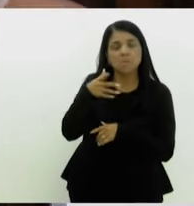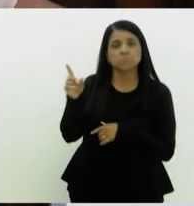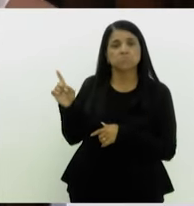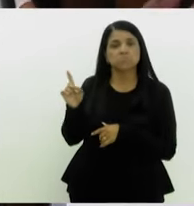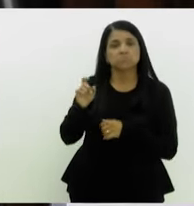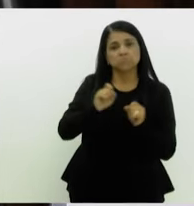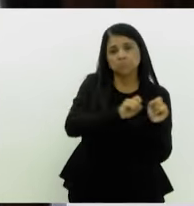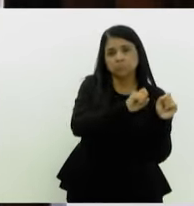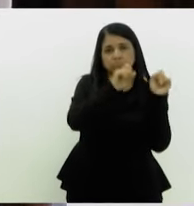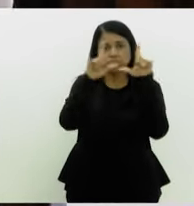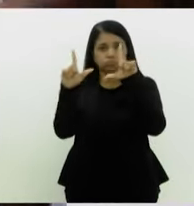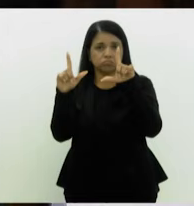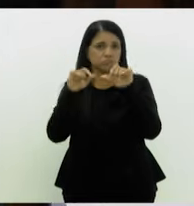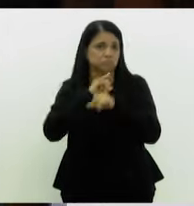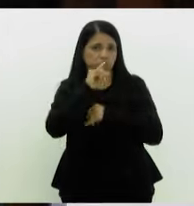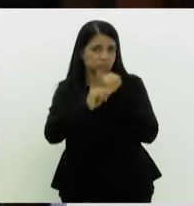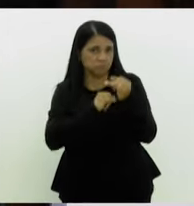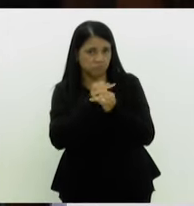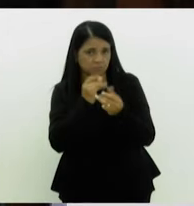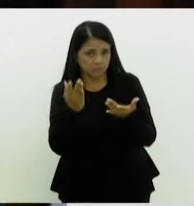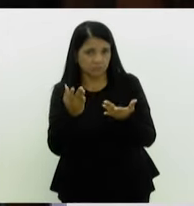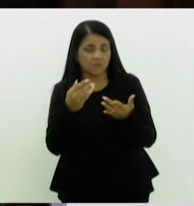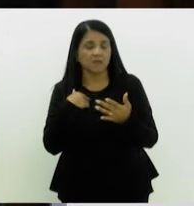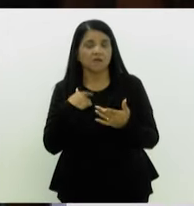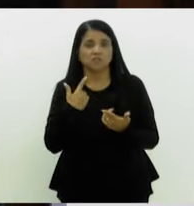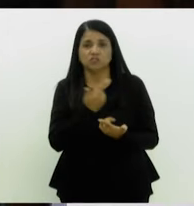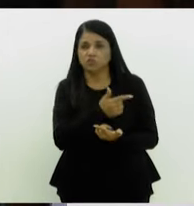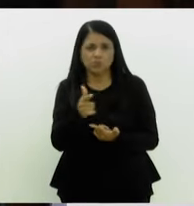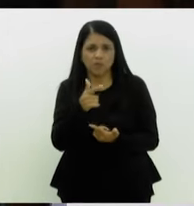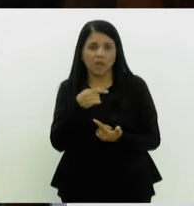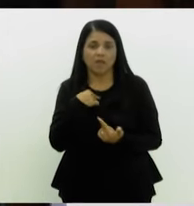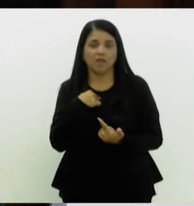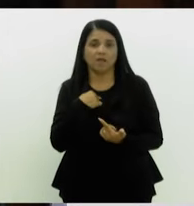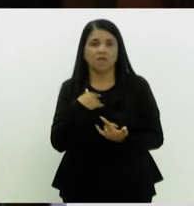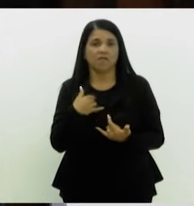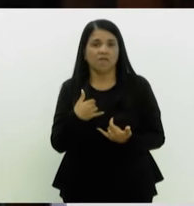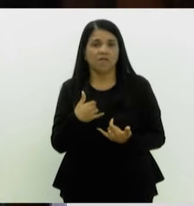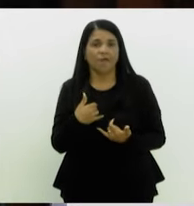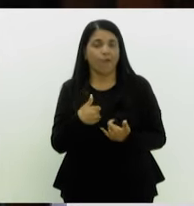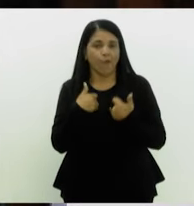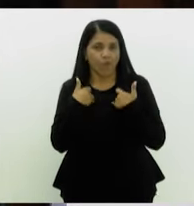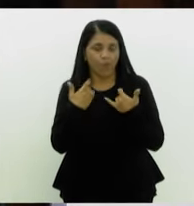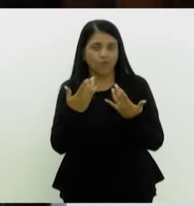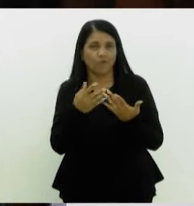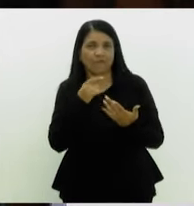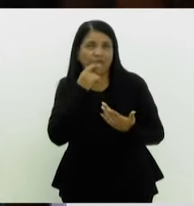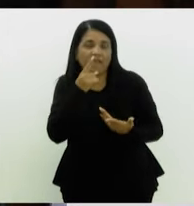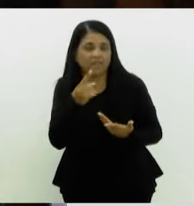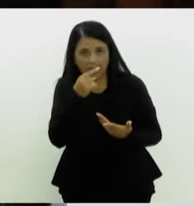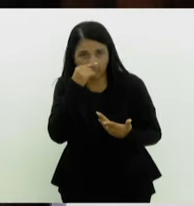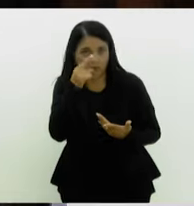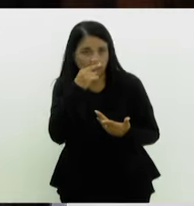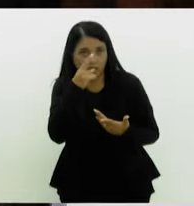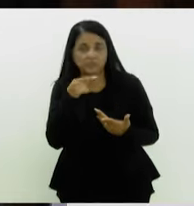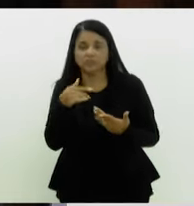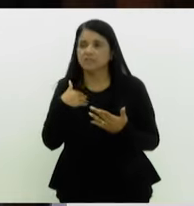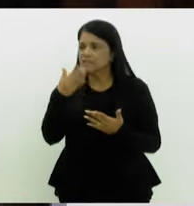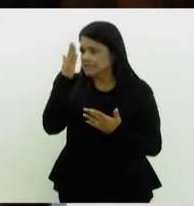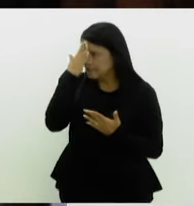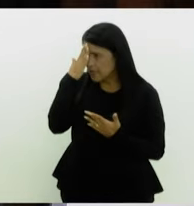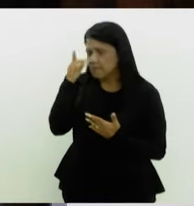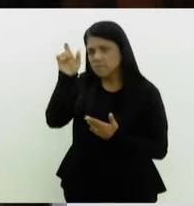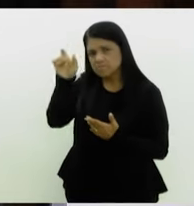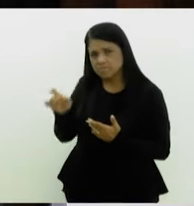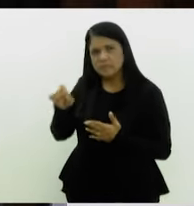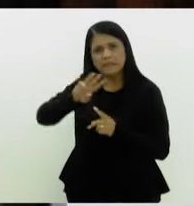utilidade a gente não tem vaidade ao contrário do que muita gente diz Ju mulher puxa mulher mulher entende que a outra tem dupla tripla